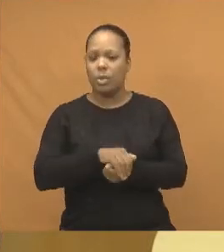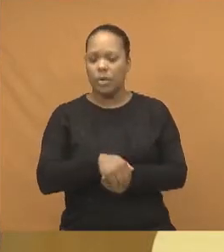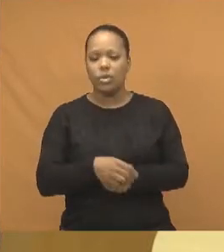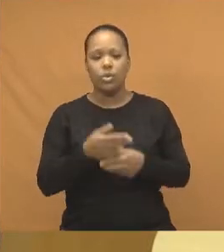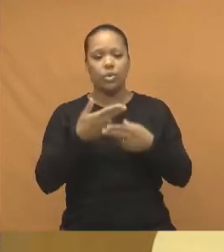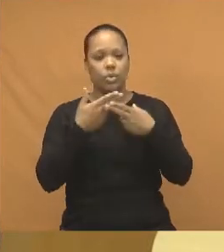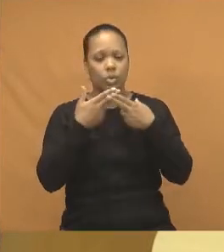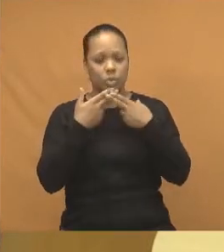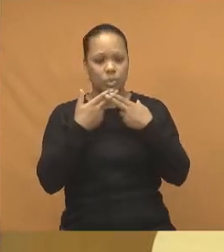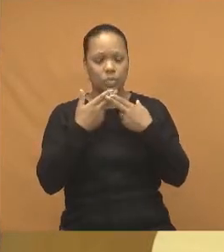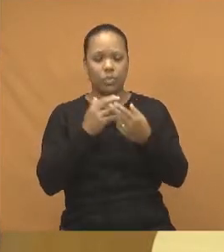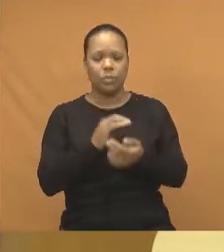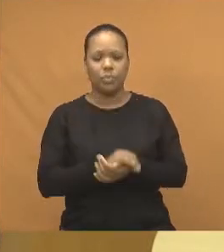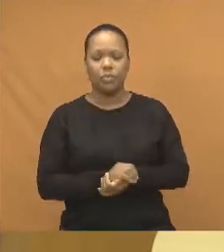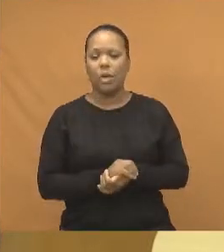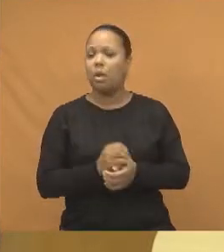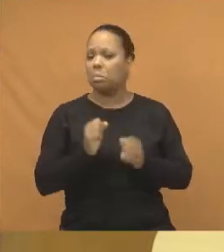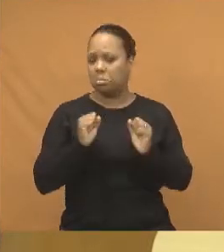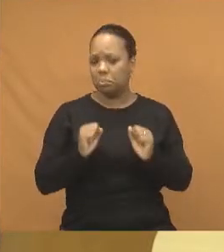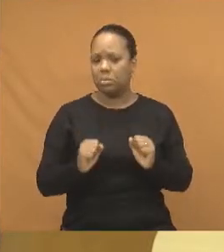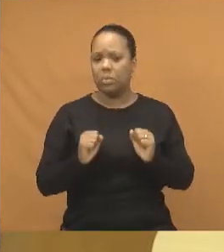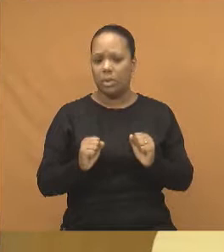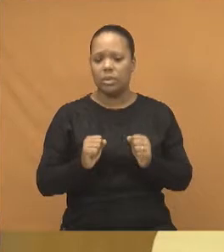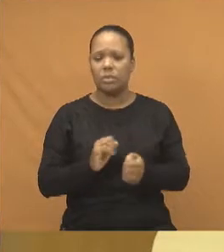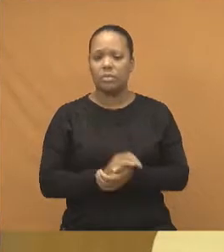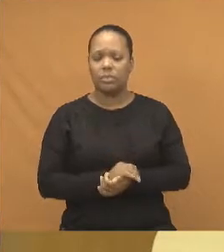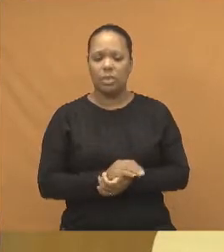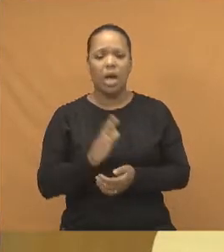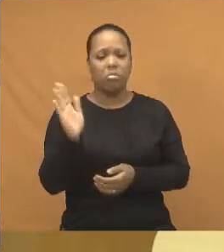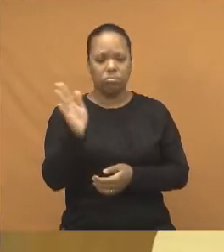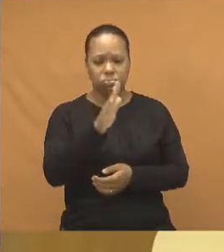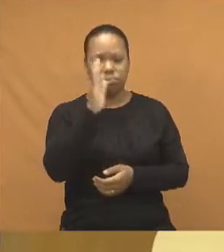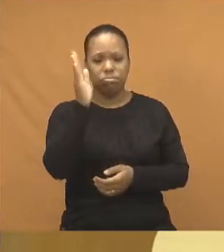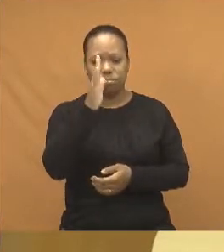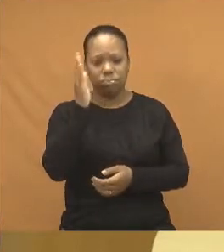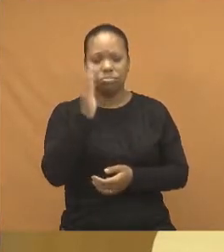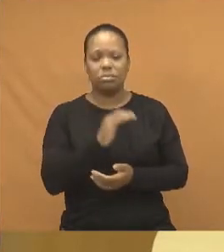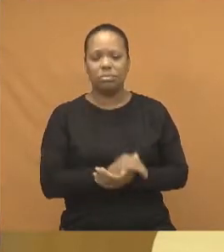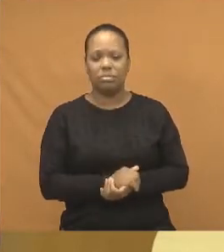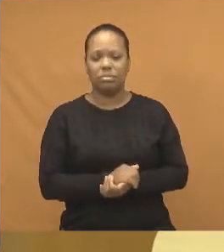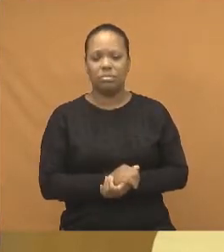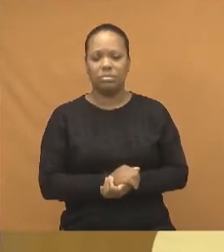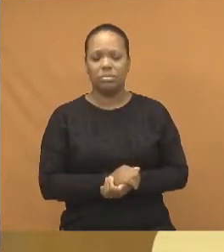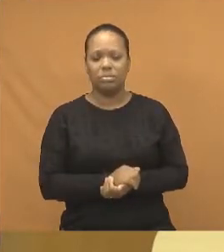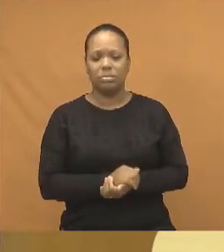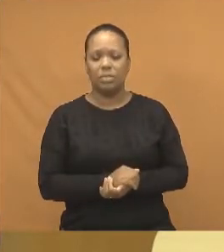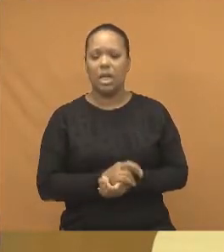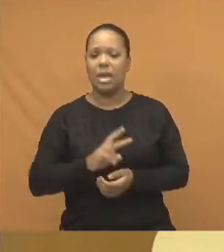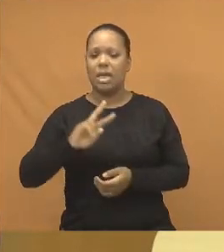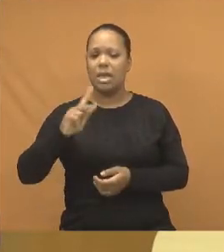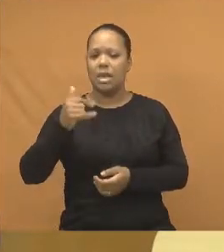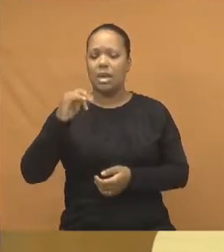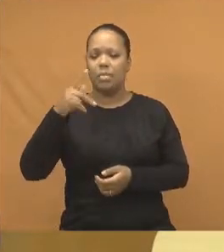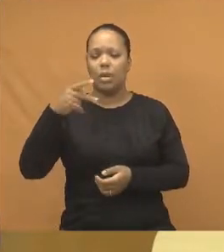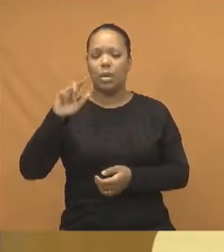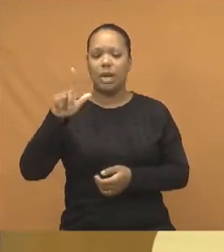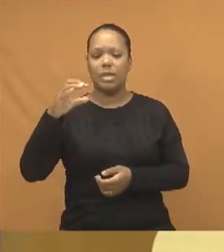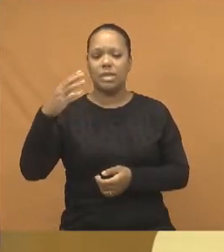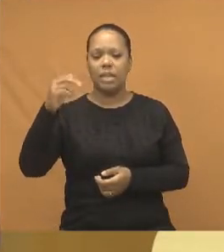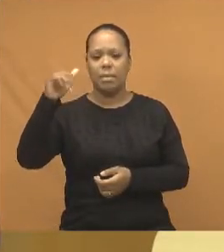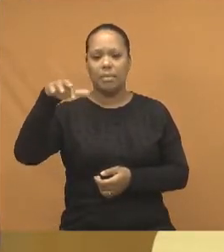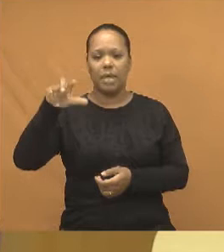jejum, pode apresentar mesmo esses sintomas aí de hipoglicemia. Eu acho que tem